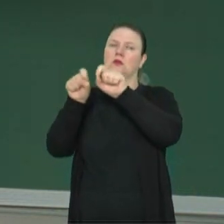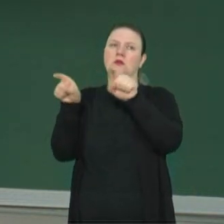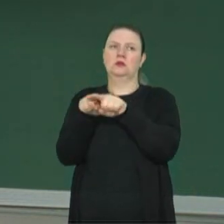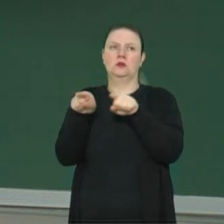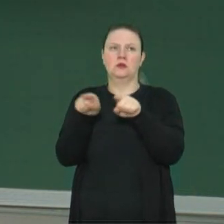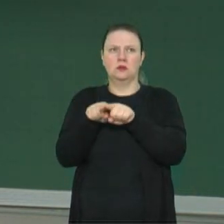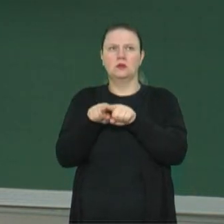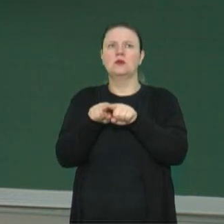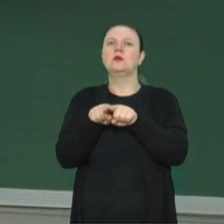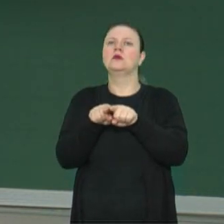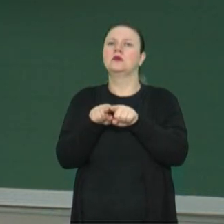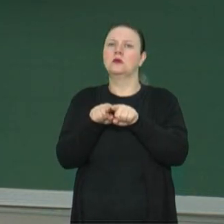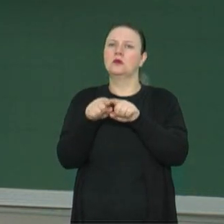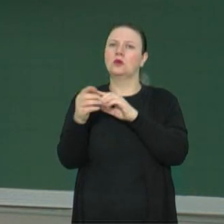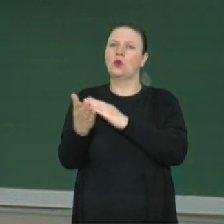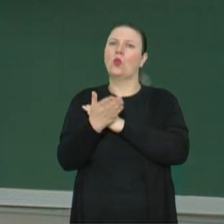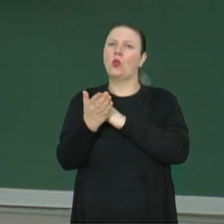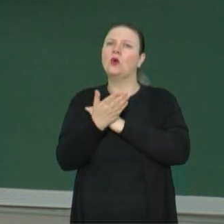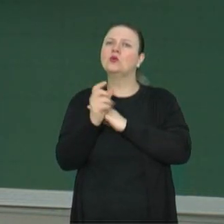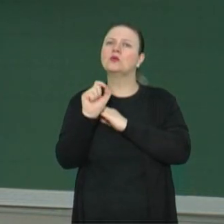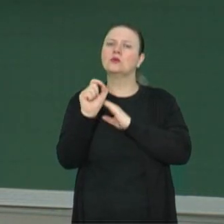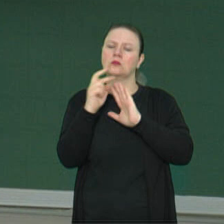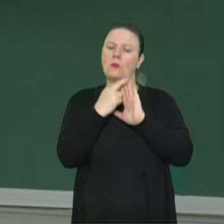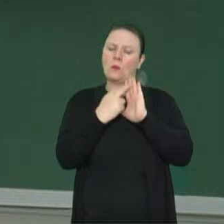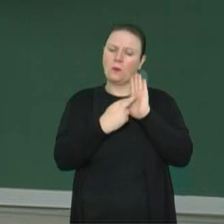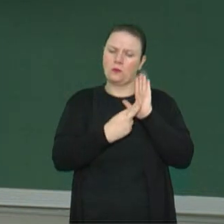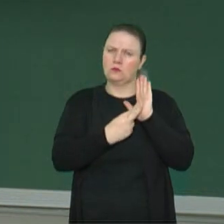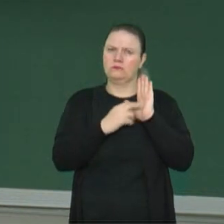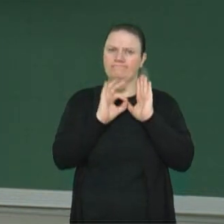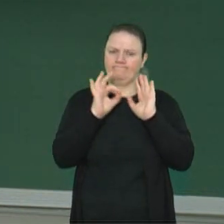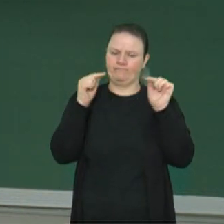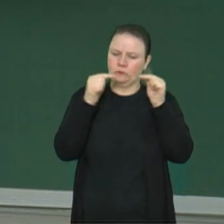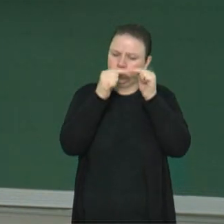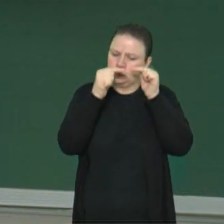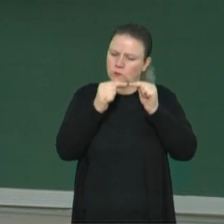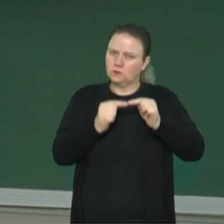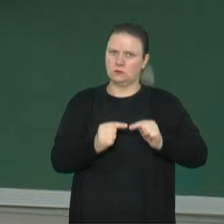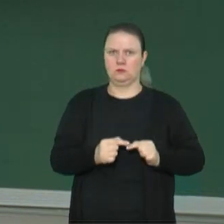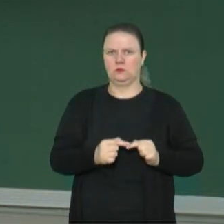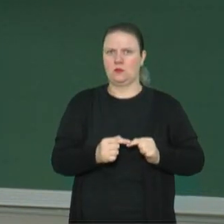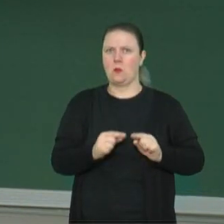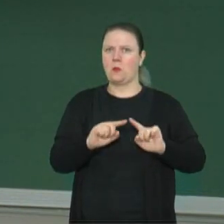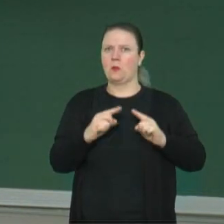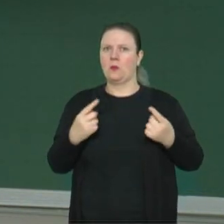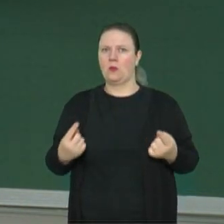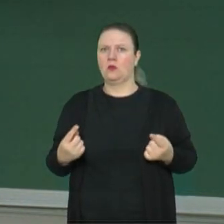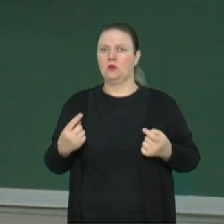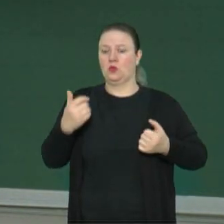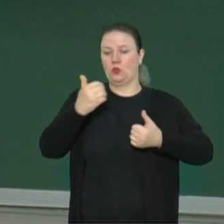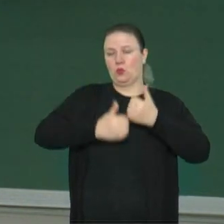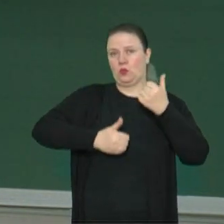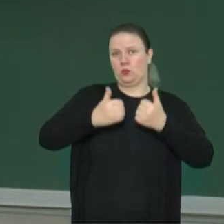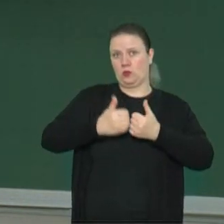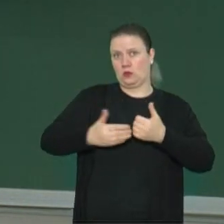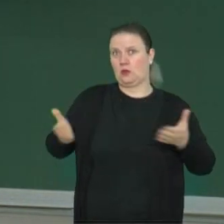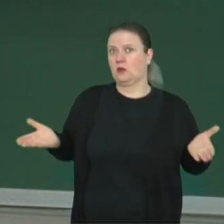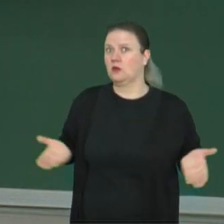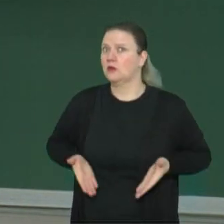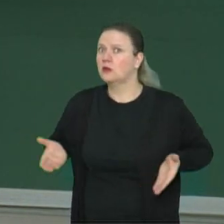entidades também ajudam a regulamentar as atividades, mas essas atividades não diz respeito à parte esportiva. A